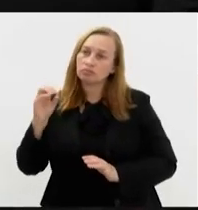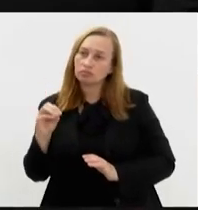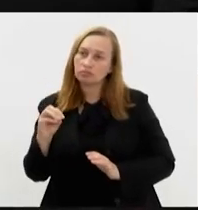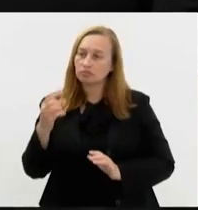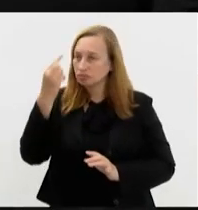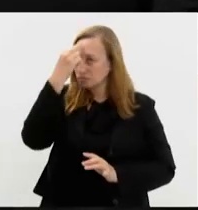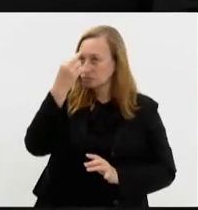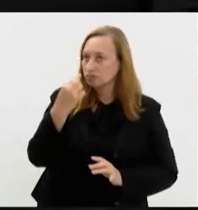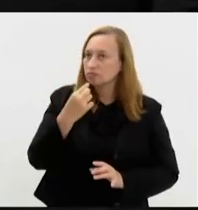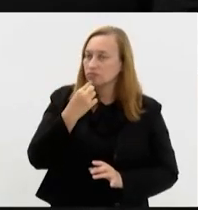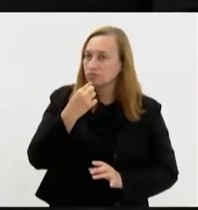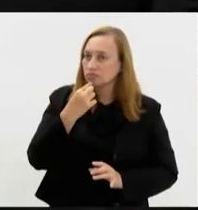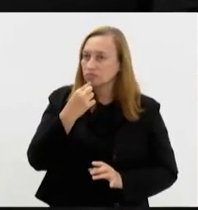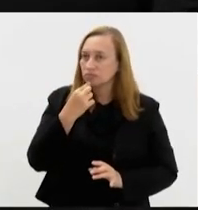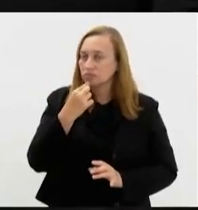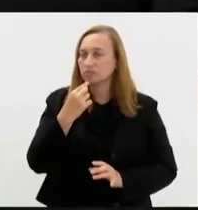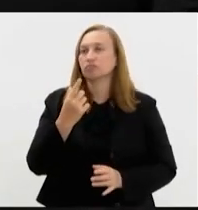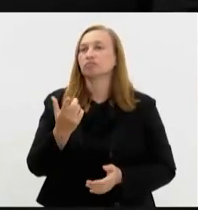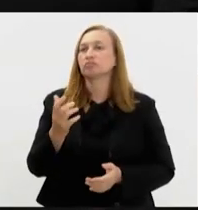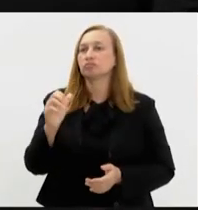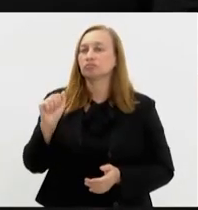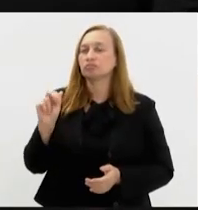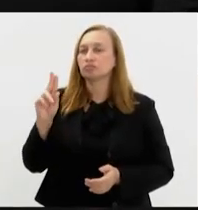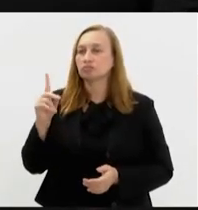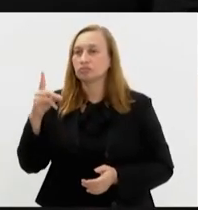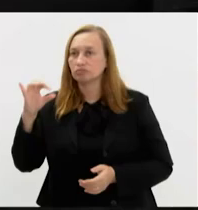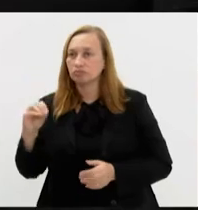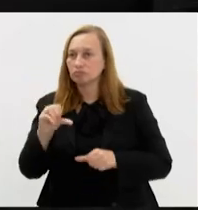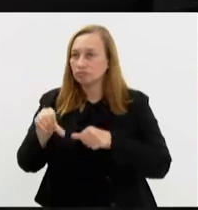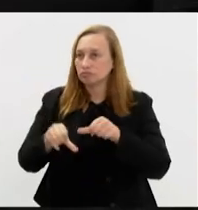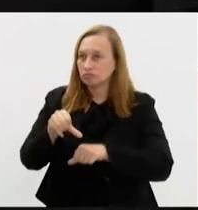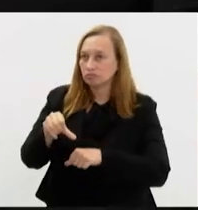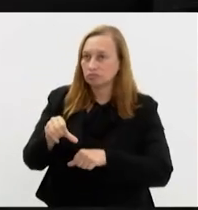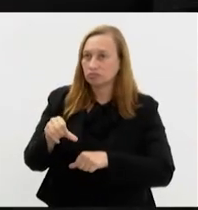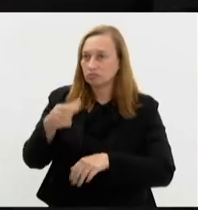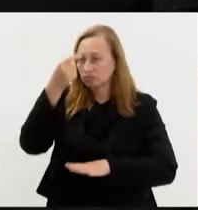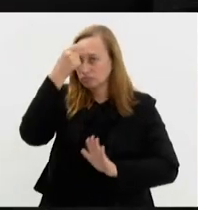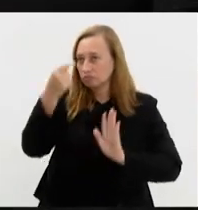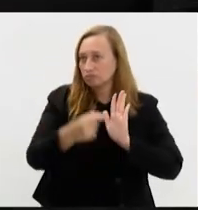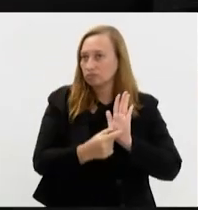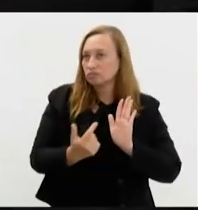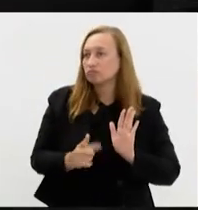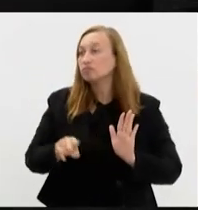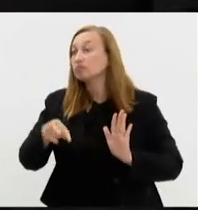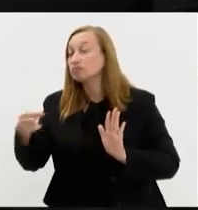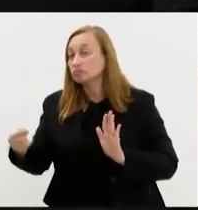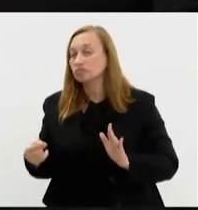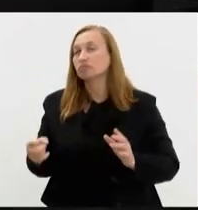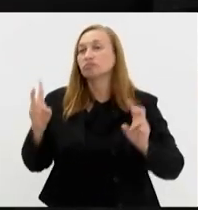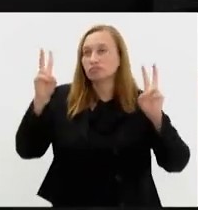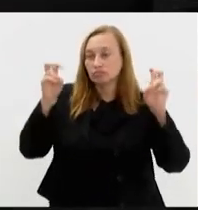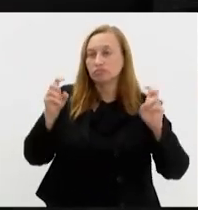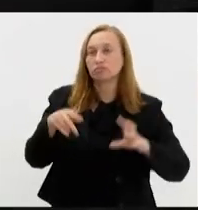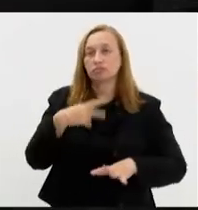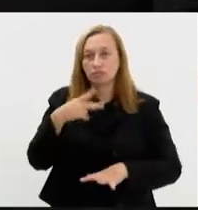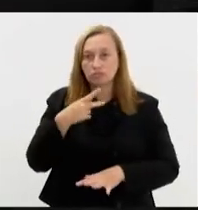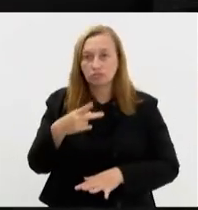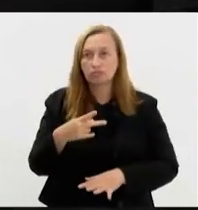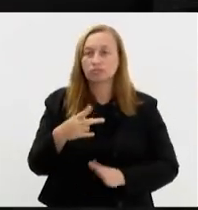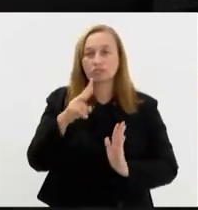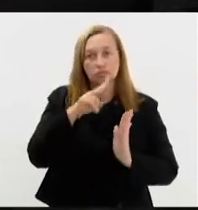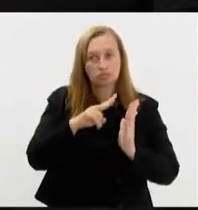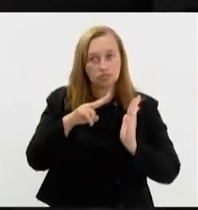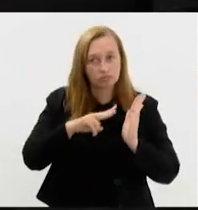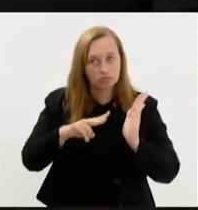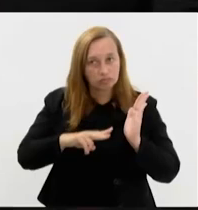significativamente modificado por tecnologia digital incluída a inteligência artificial entre outras conceituações que eu recomendo aí a leitura